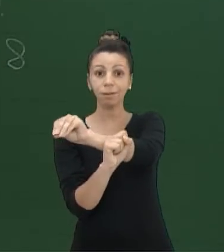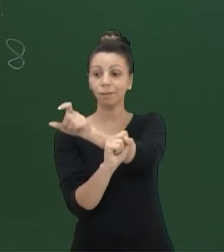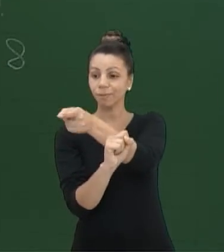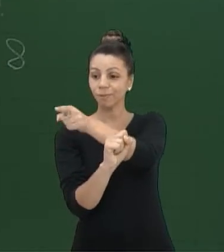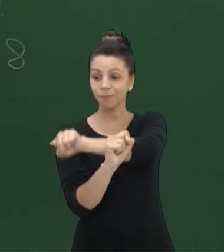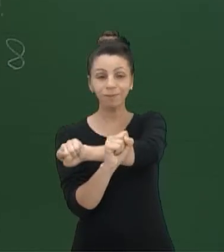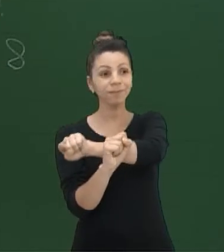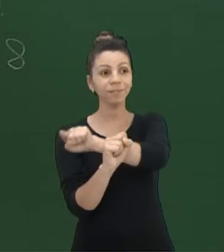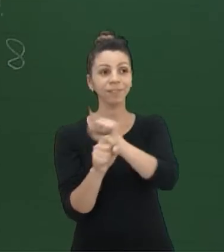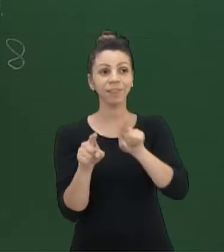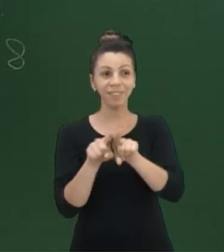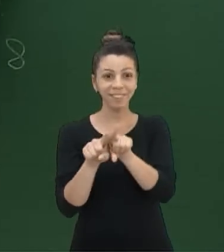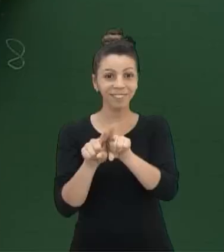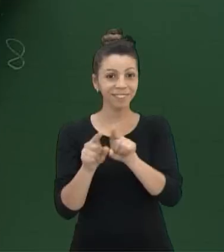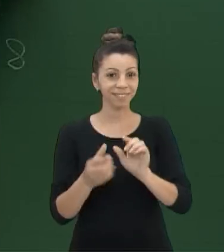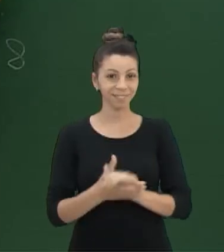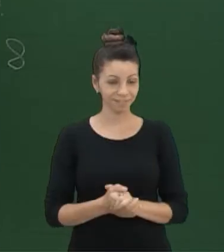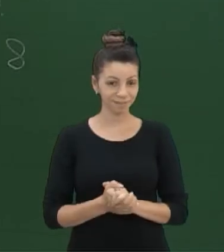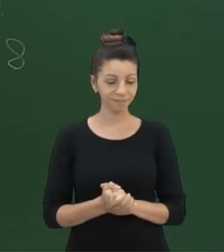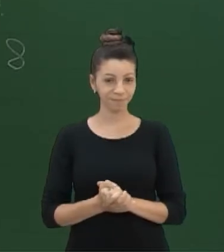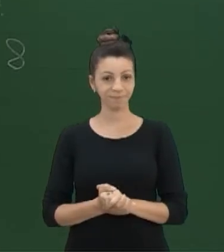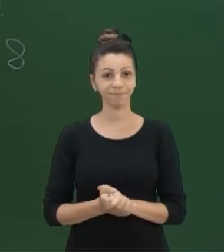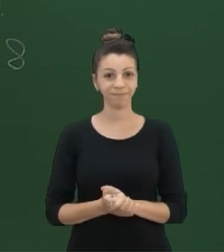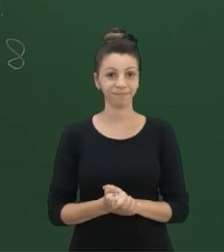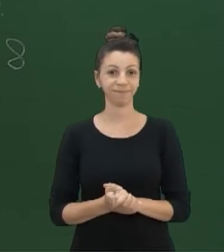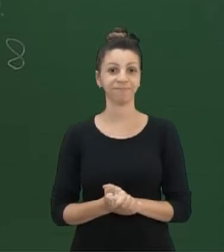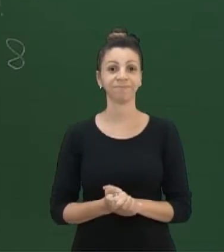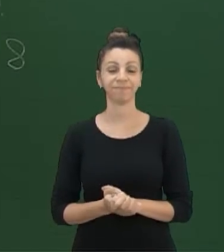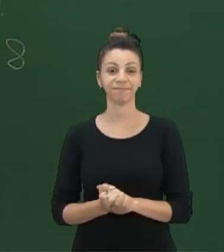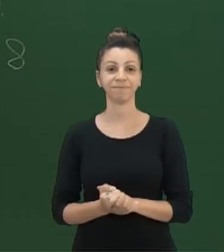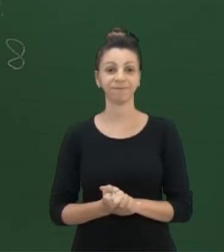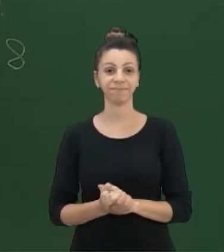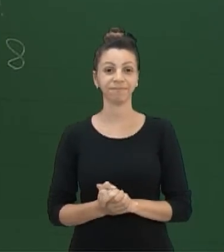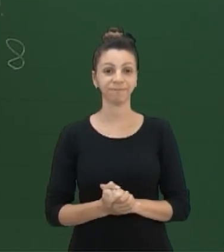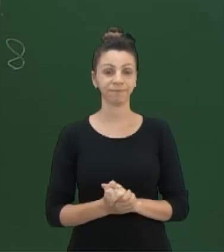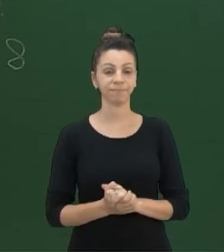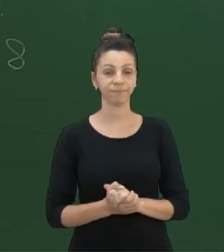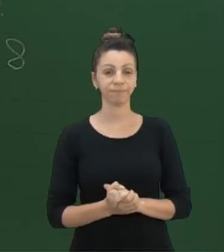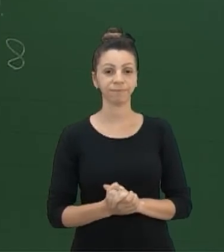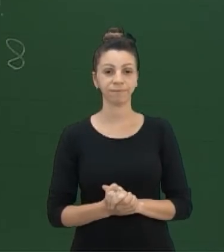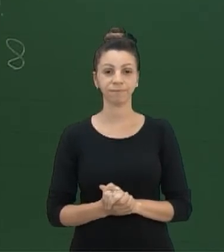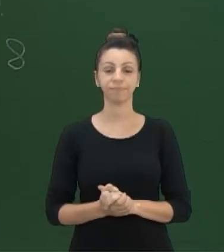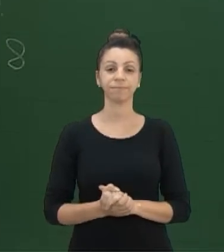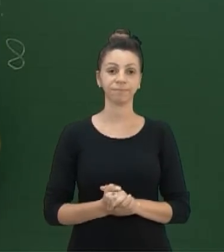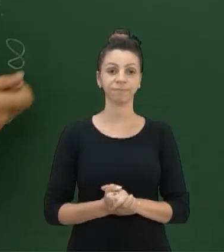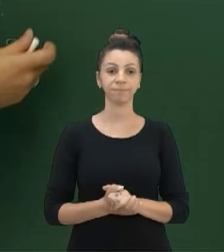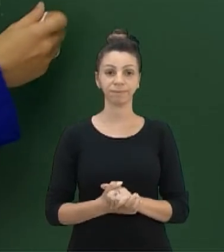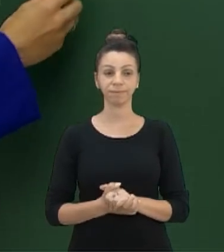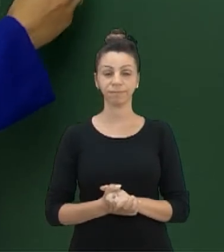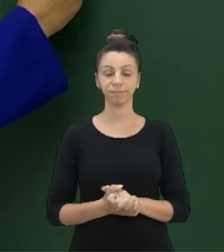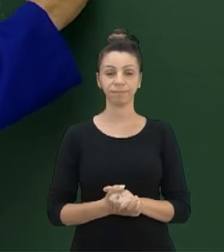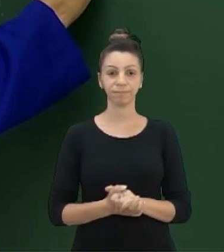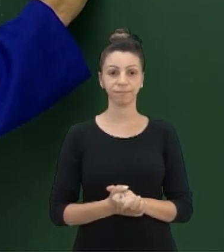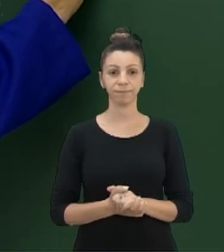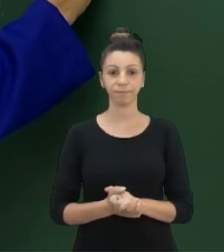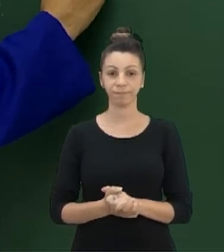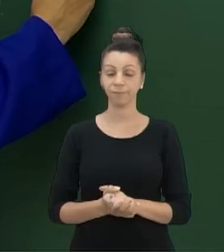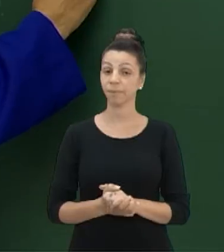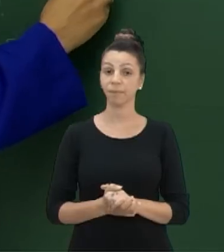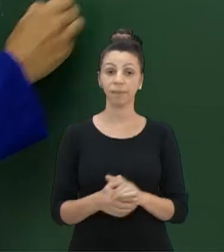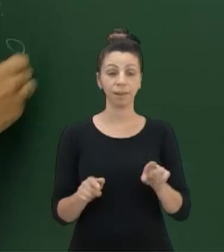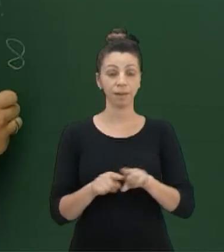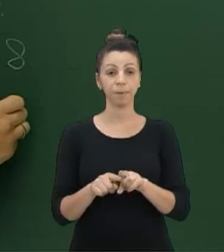Então, vamos lá. 4 vezes quem é mais próximo de 8? Ora, também está exatamente na tabuada do